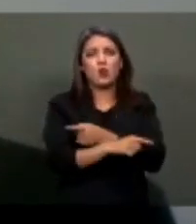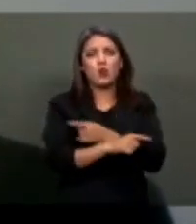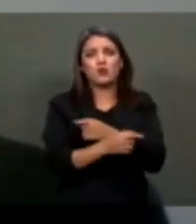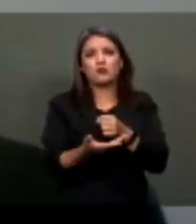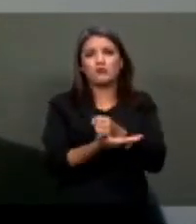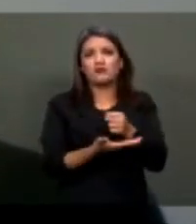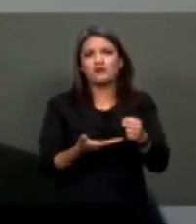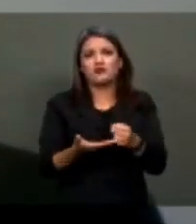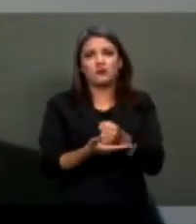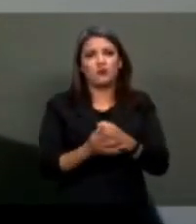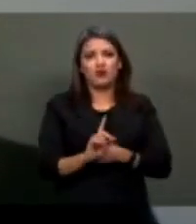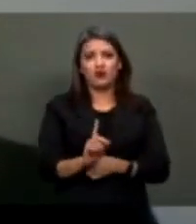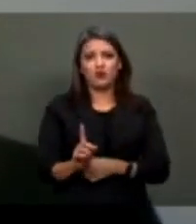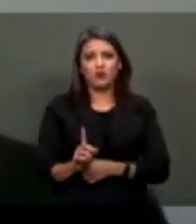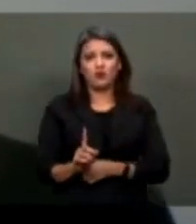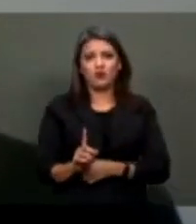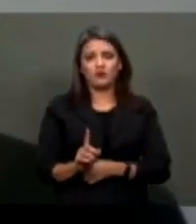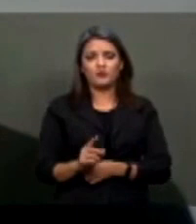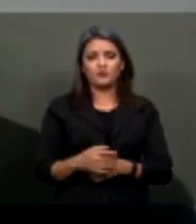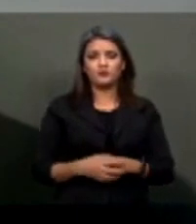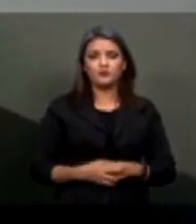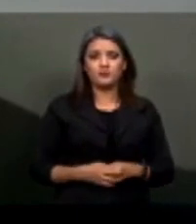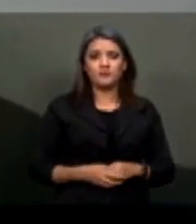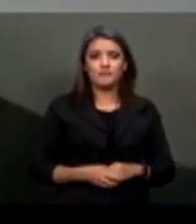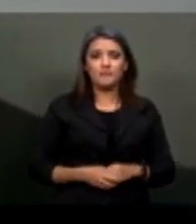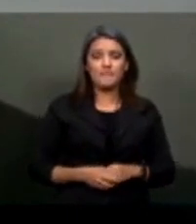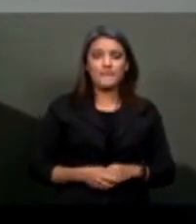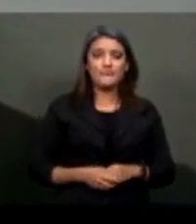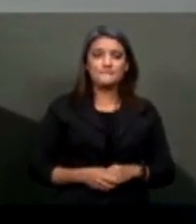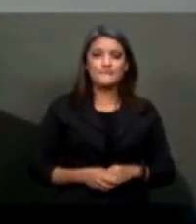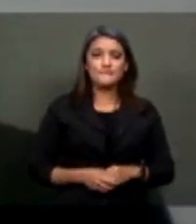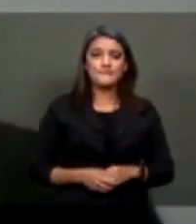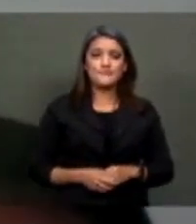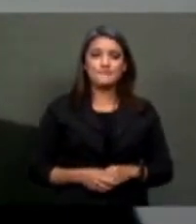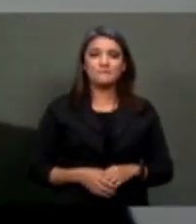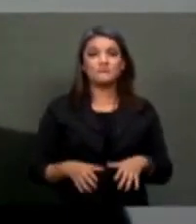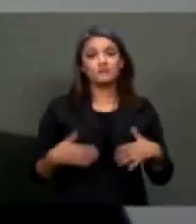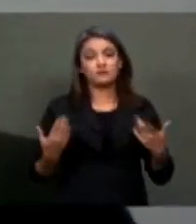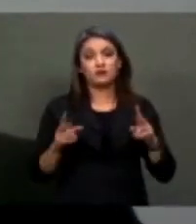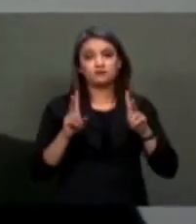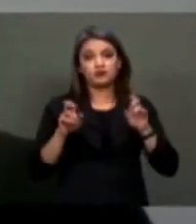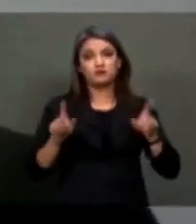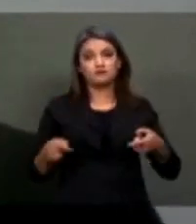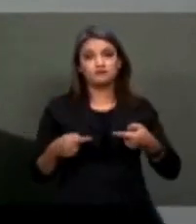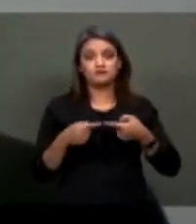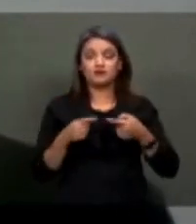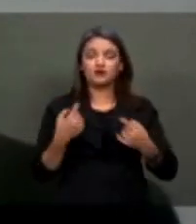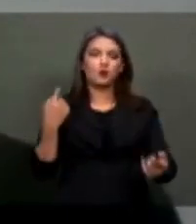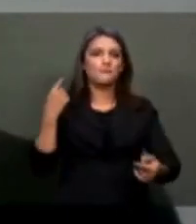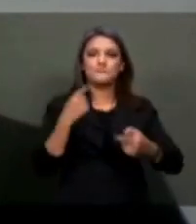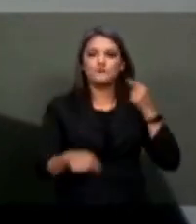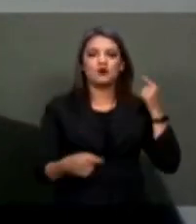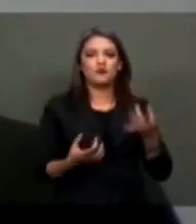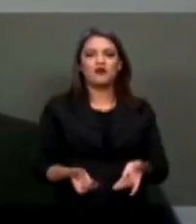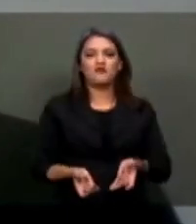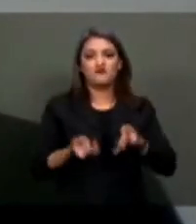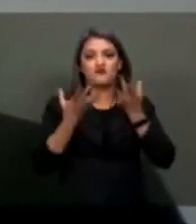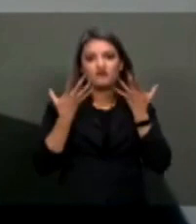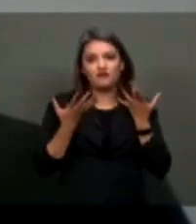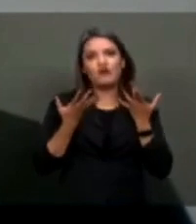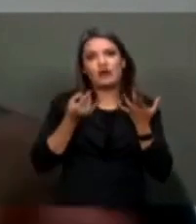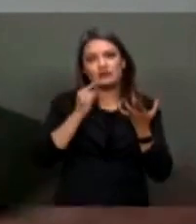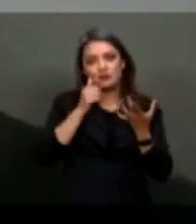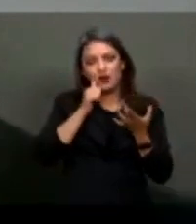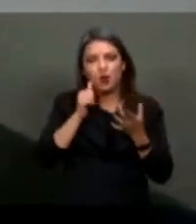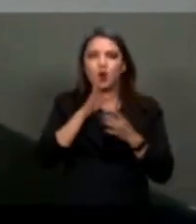proporcionalidade quanto à adequação a proibição de venda de bebidas alcoólicas em bares é meio